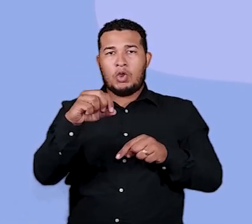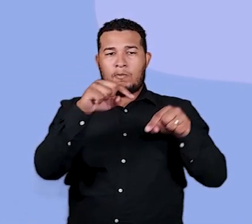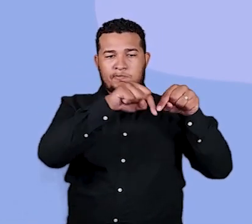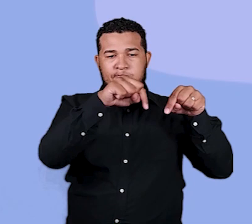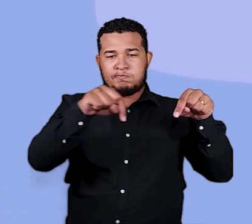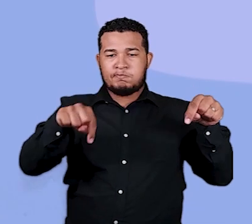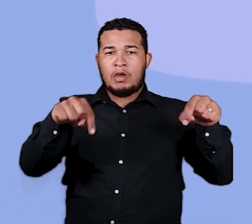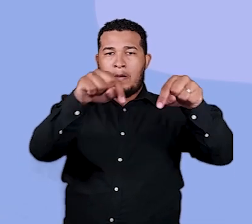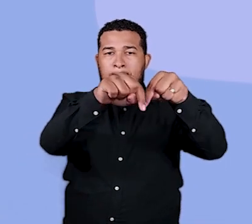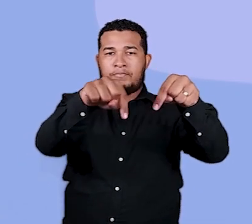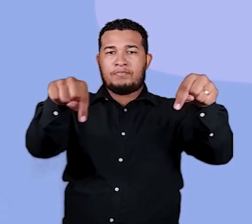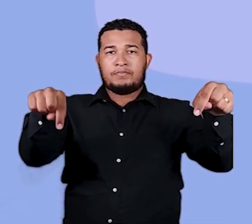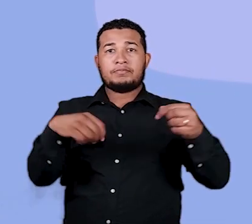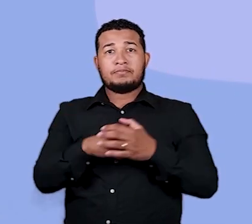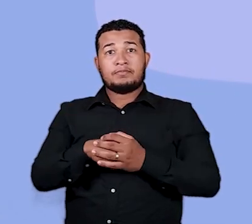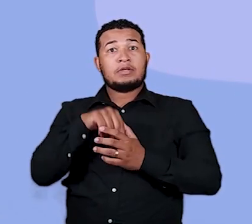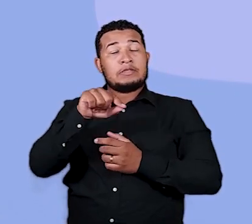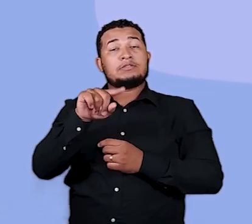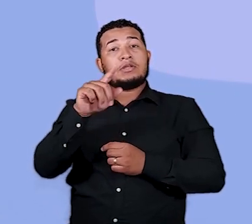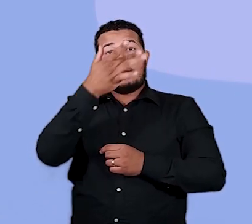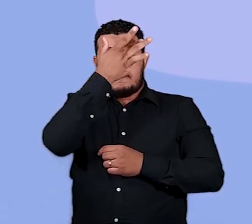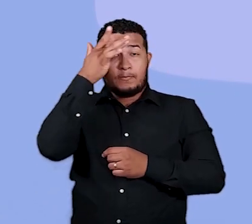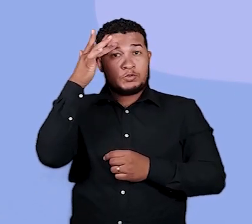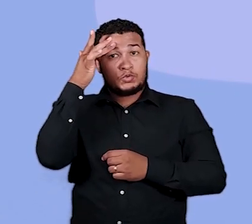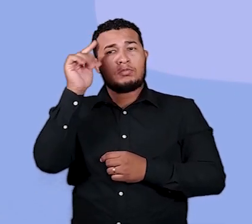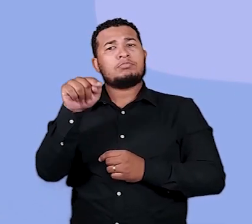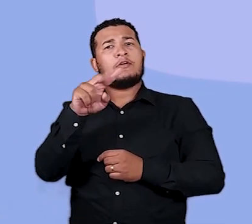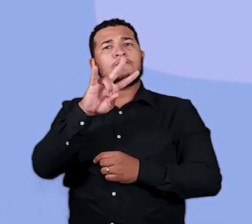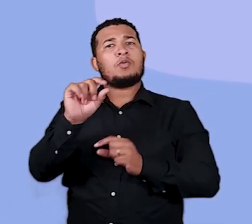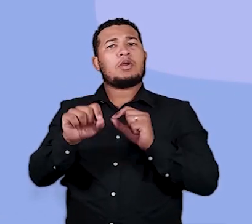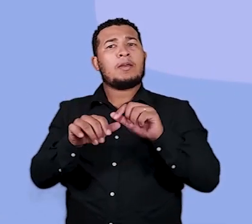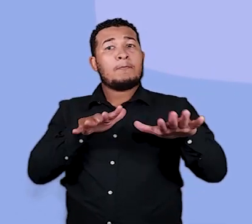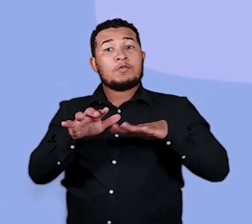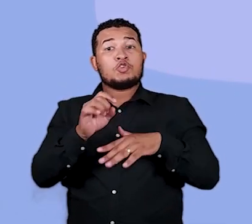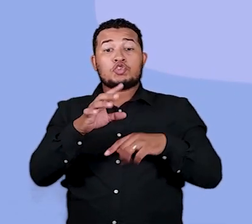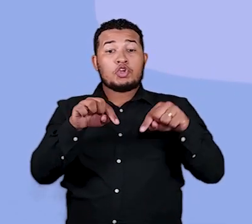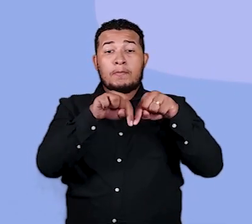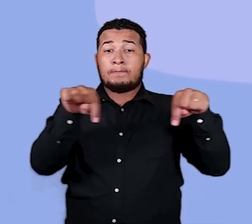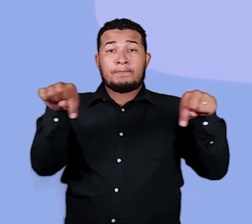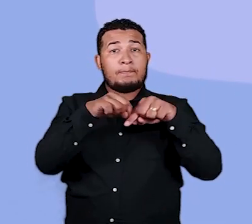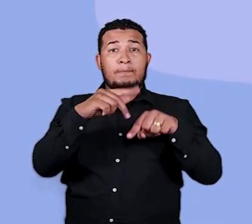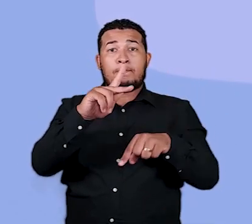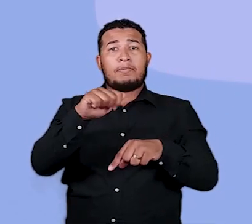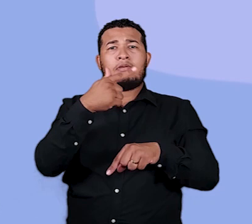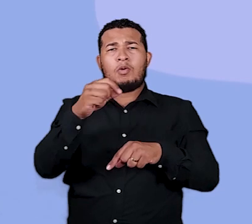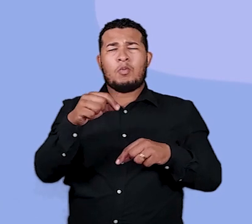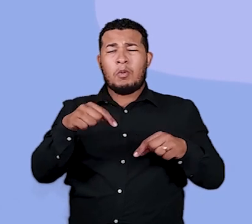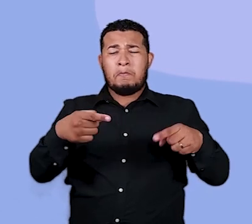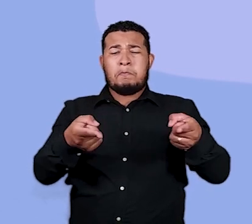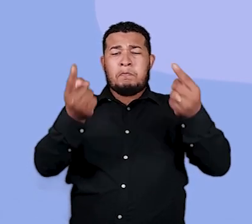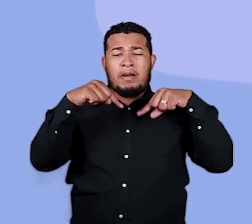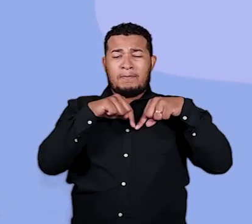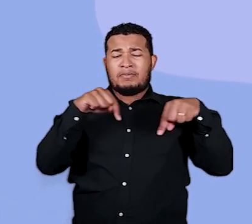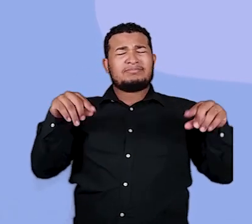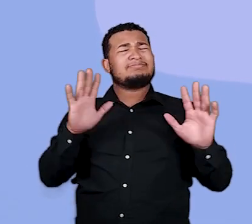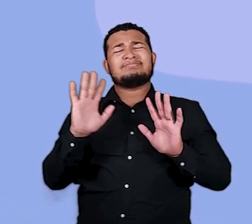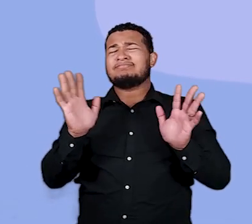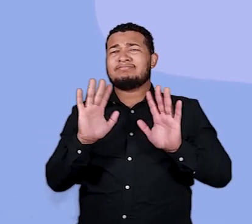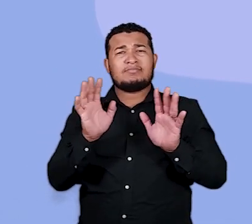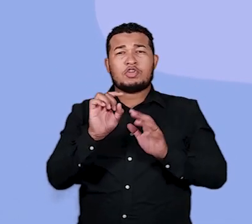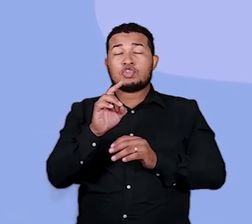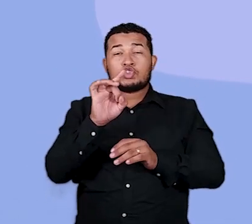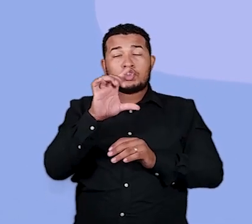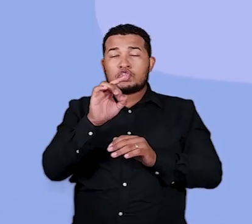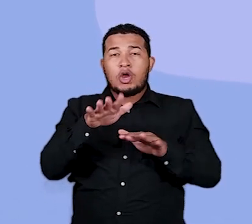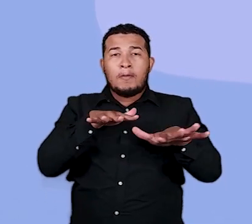tanto de um lado quanto do outro, e você e a pessoa que você vai estar jogando, vocês vão movimentar apenas os peões. Esquece as outras peças no